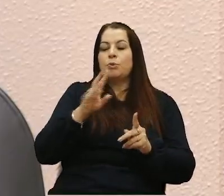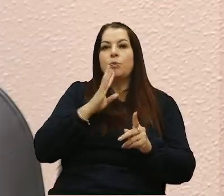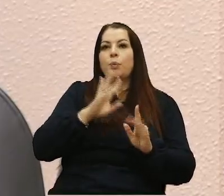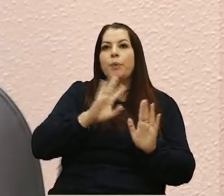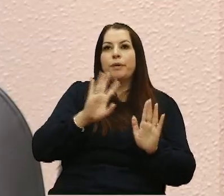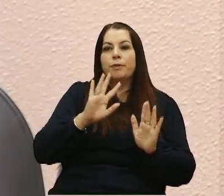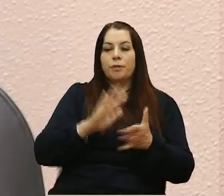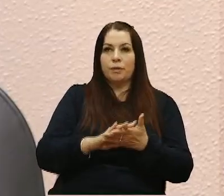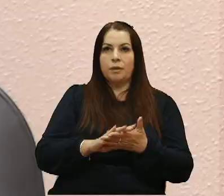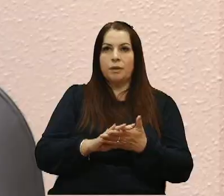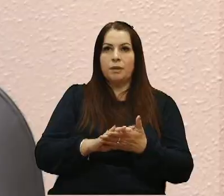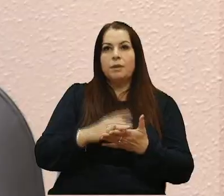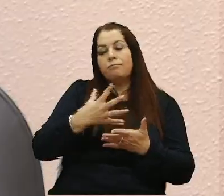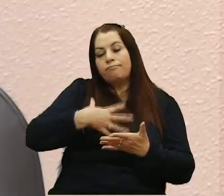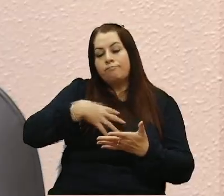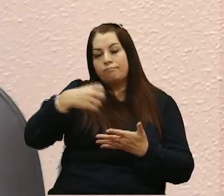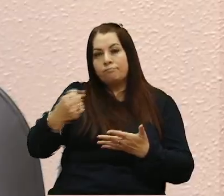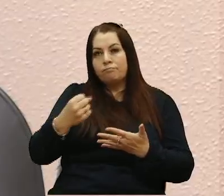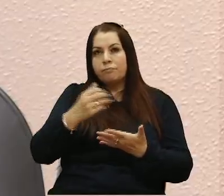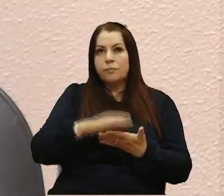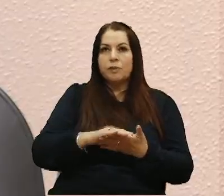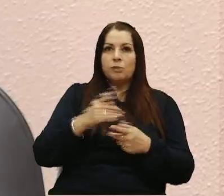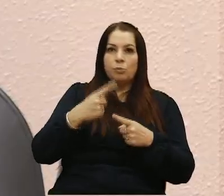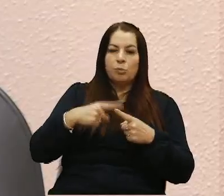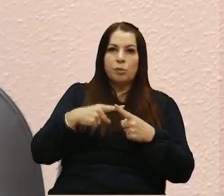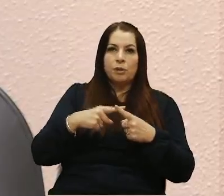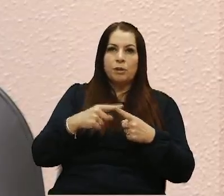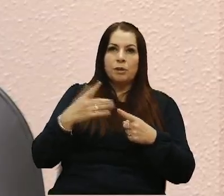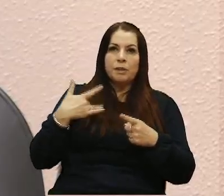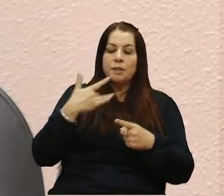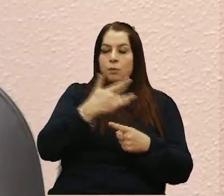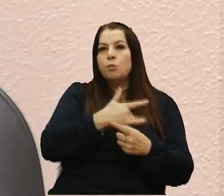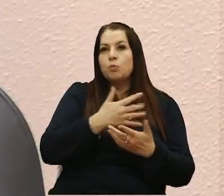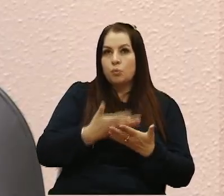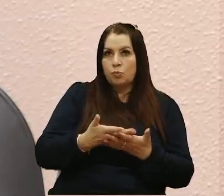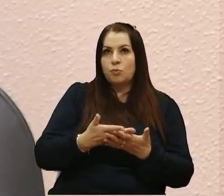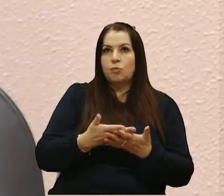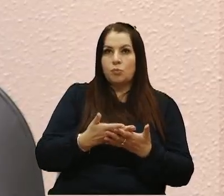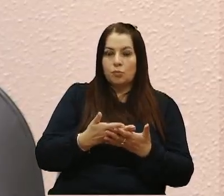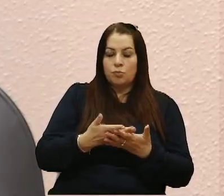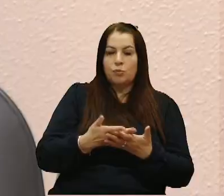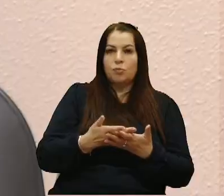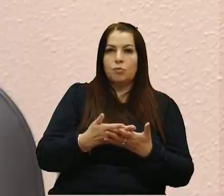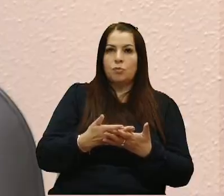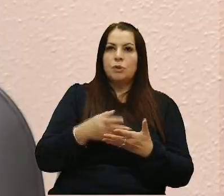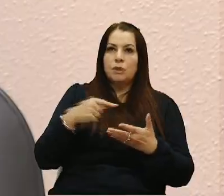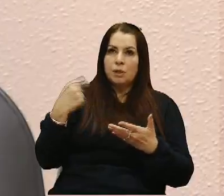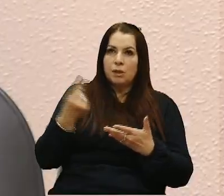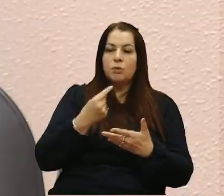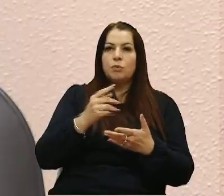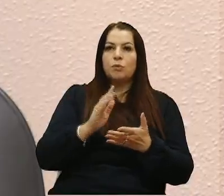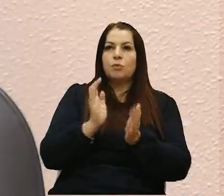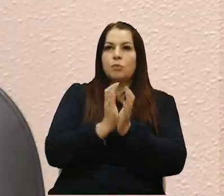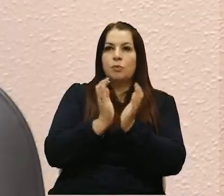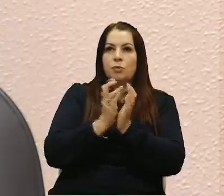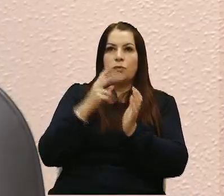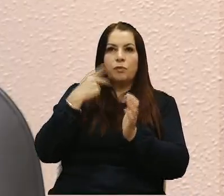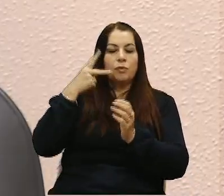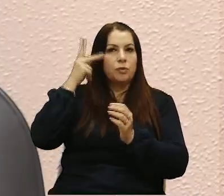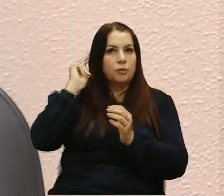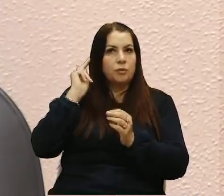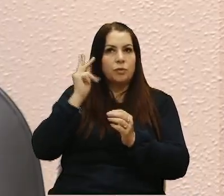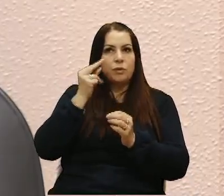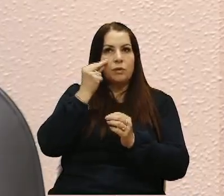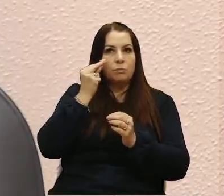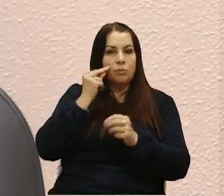conhecer, que acabam tirando a vida por questões de saúde. E aí, nobres colegas, aqui o vereador Iago e o vereador